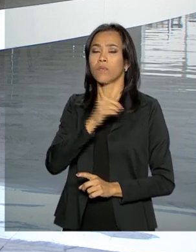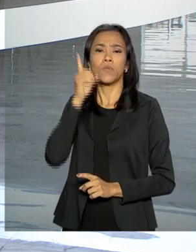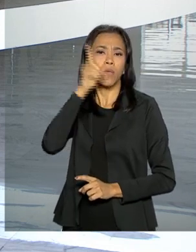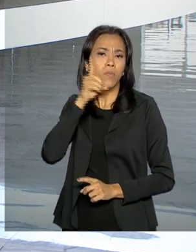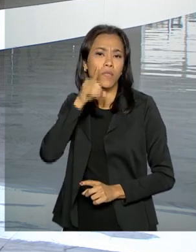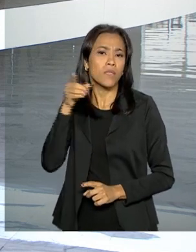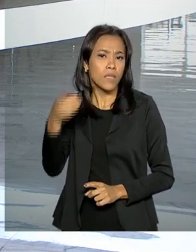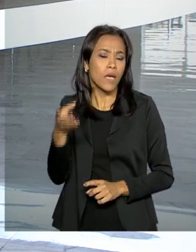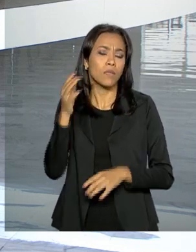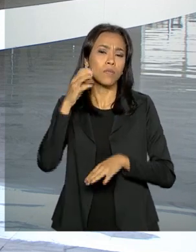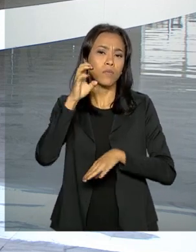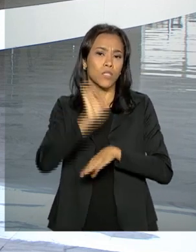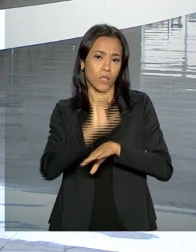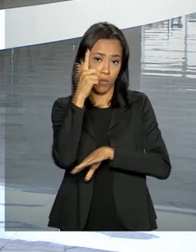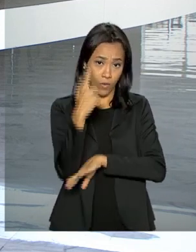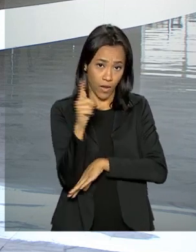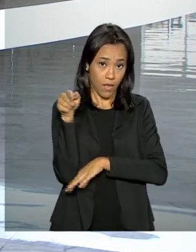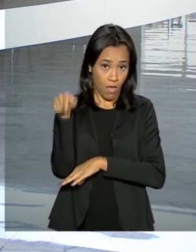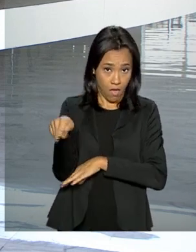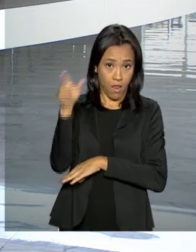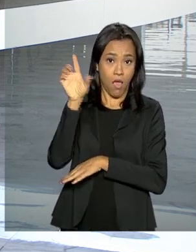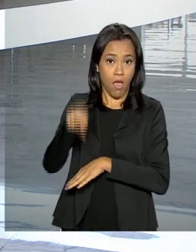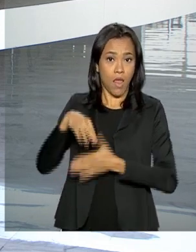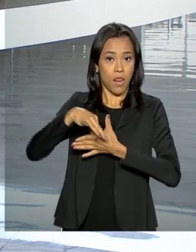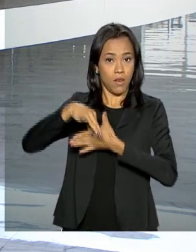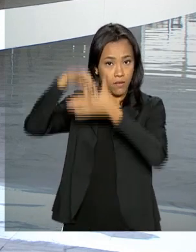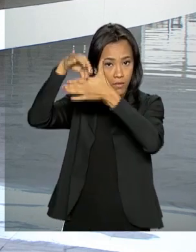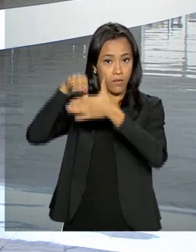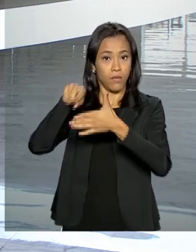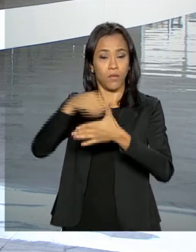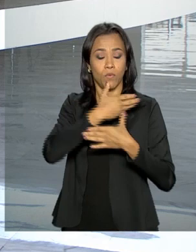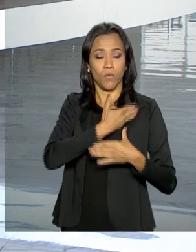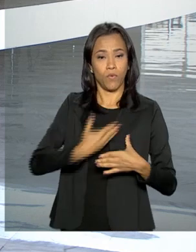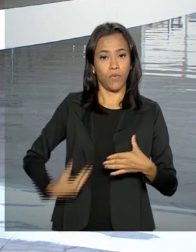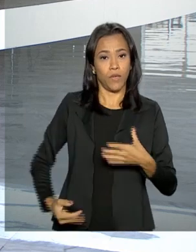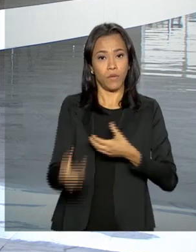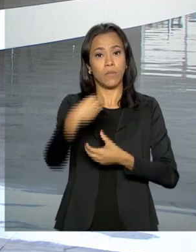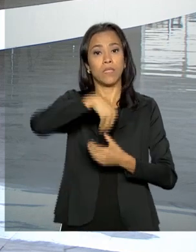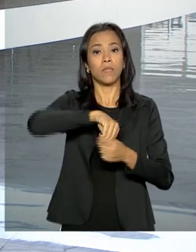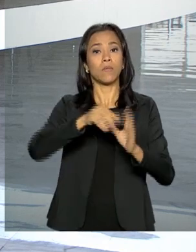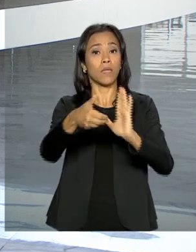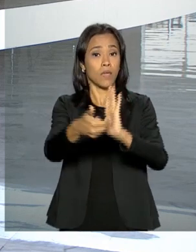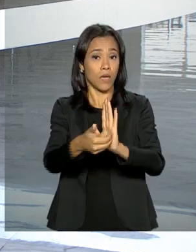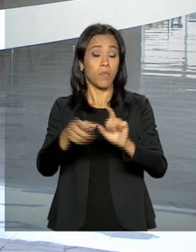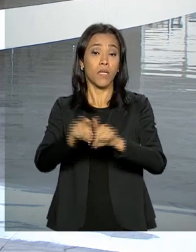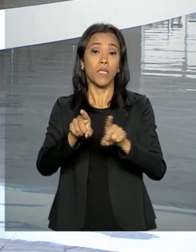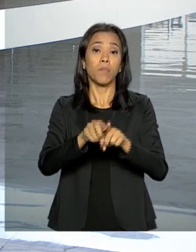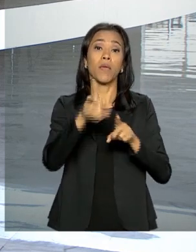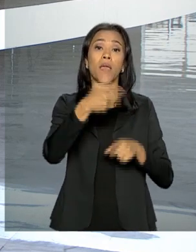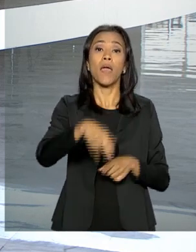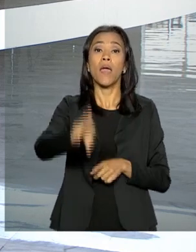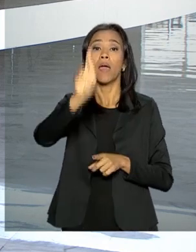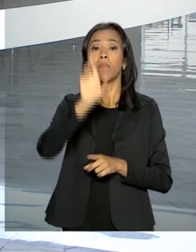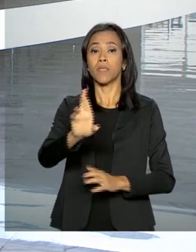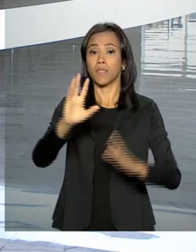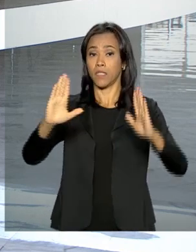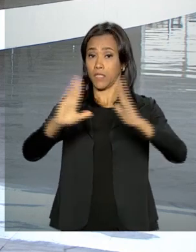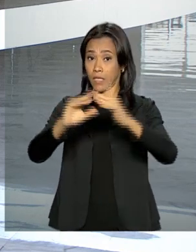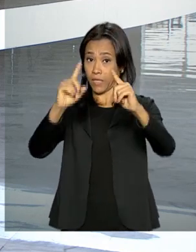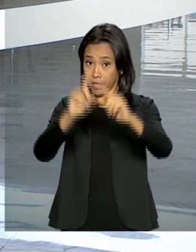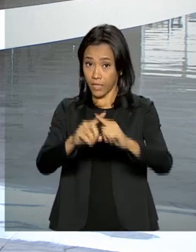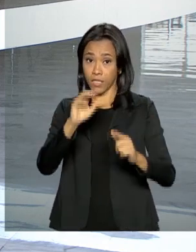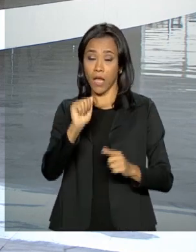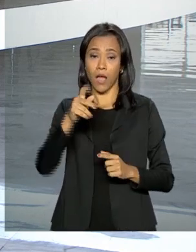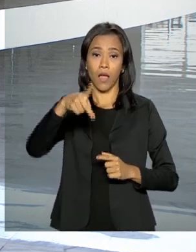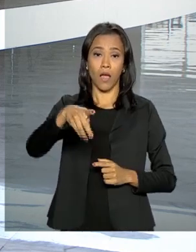de Goiás. Ele que é líder do governo na Câmara e representantes da Igreja Apostólica Fonte da Vida.